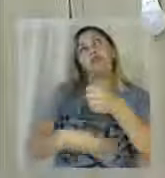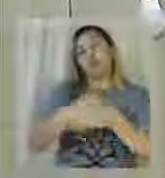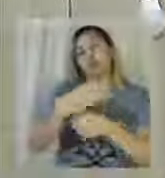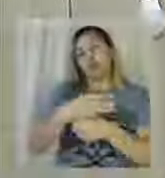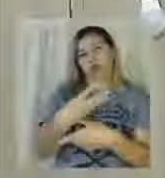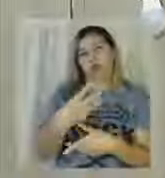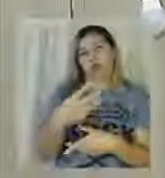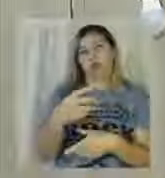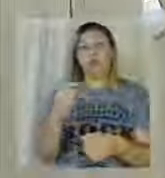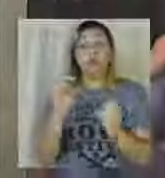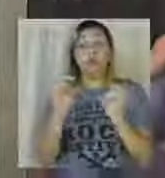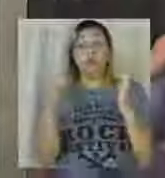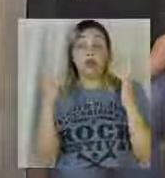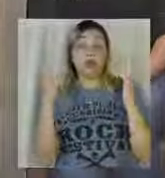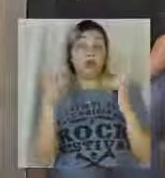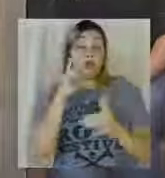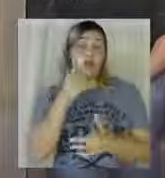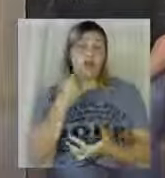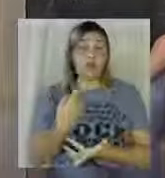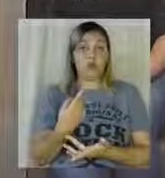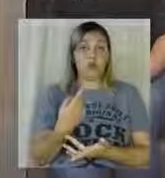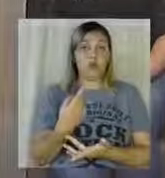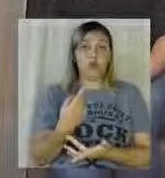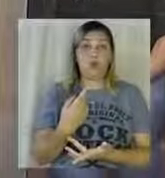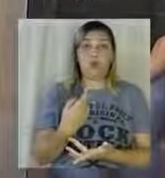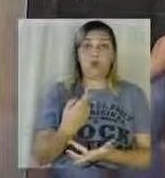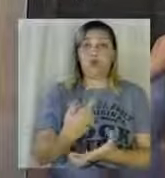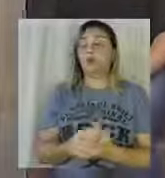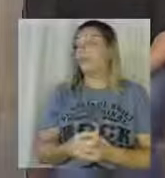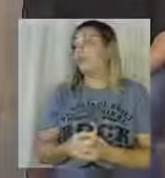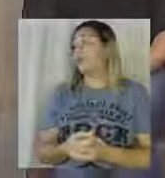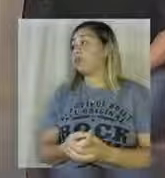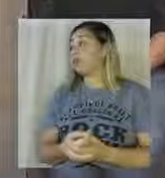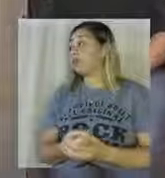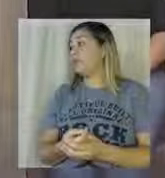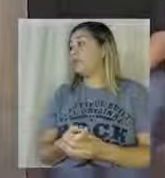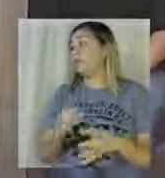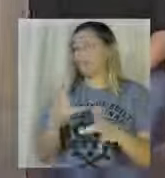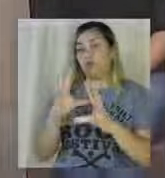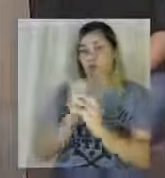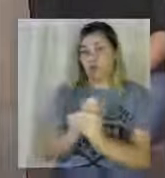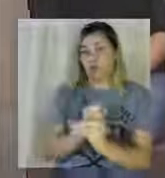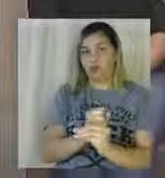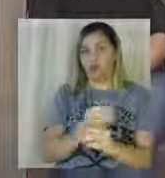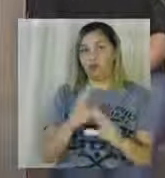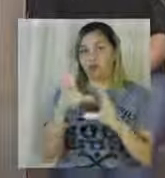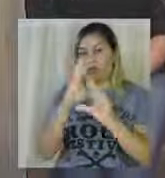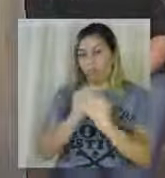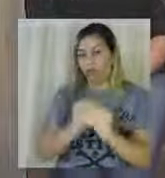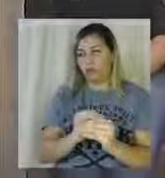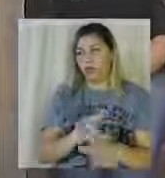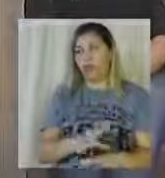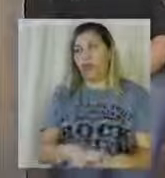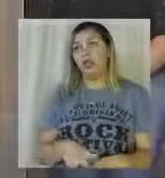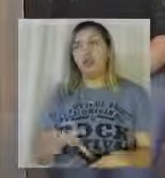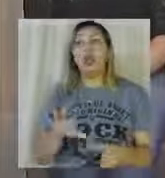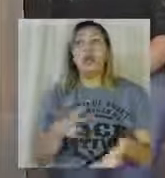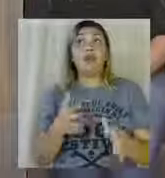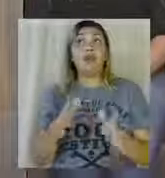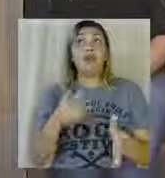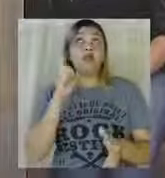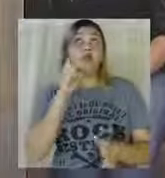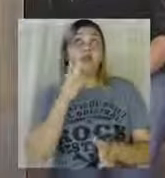Pode. Eu posso resumir alguma coisa? A Paloma está dizendo. Às vezes, pessoas